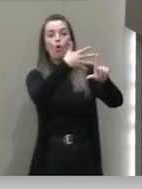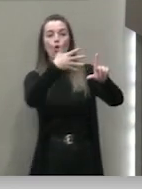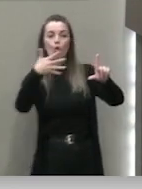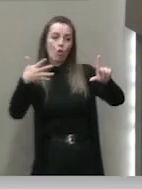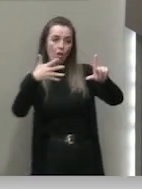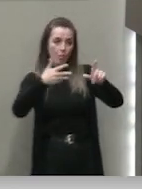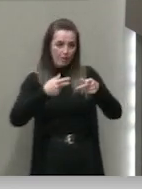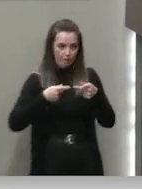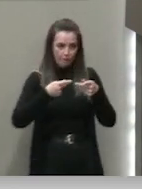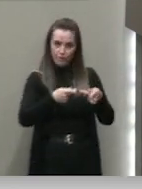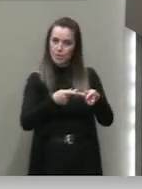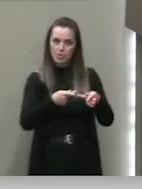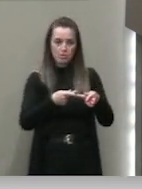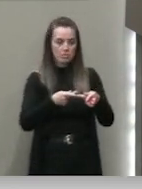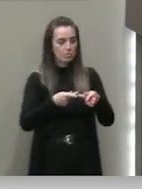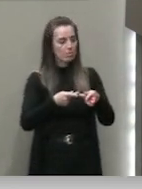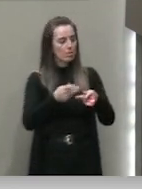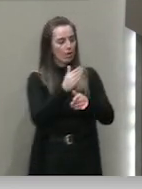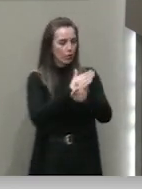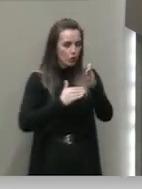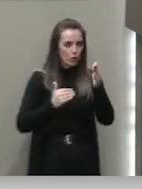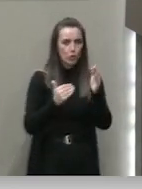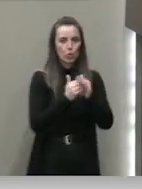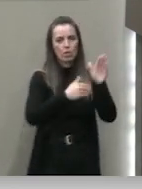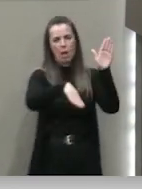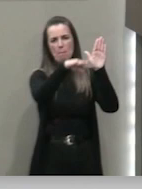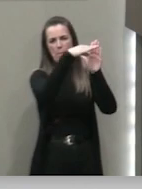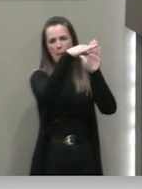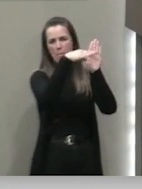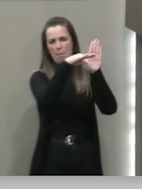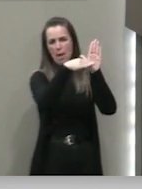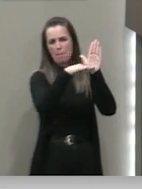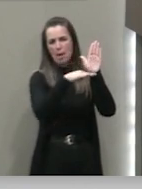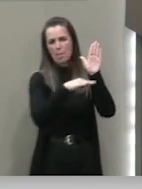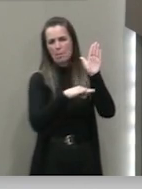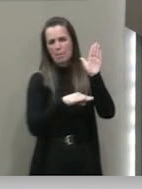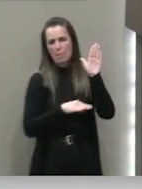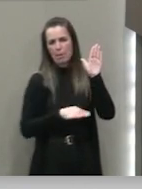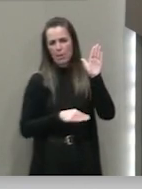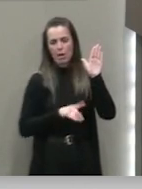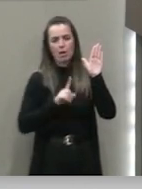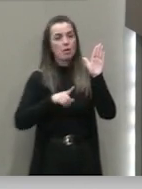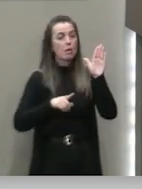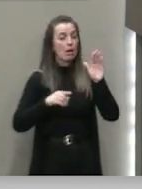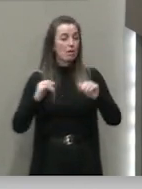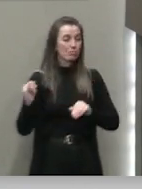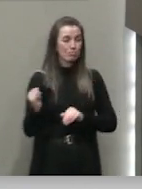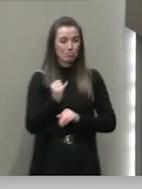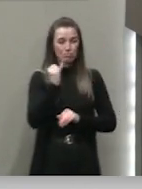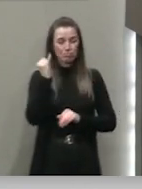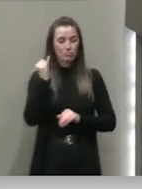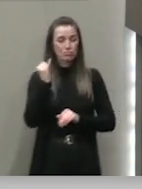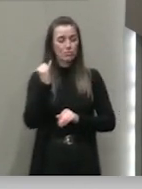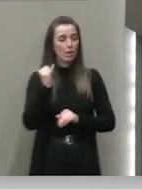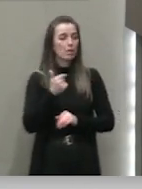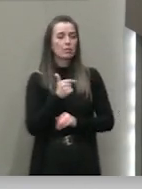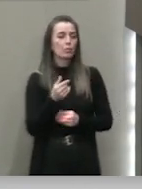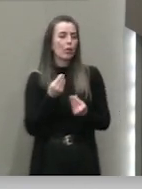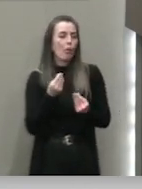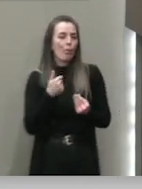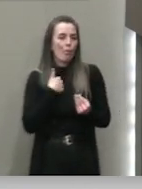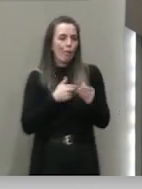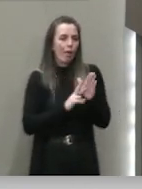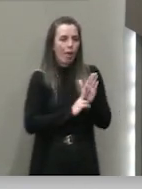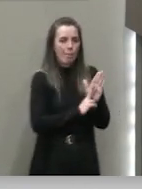estar passando por todas, aonde é fundamental, não tem como representar a educação, vereador